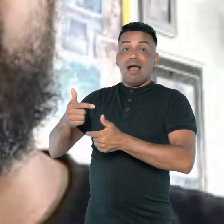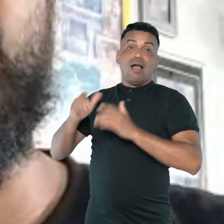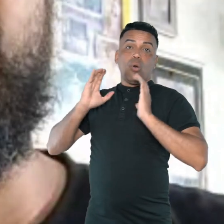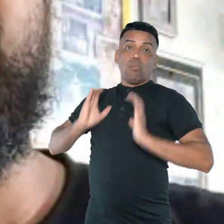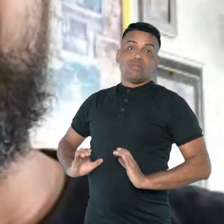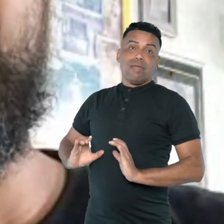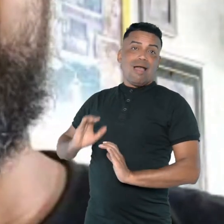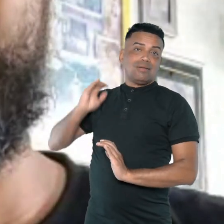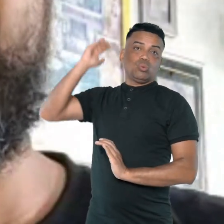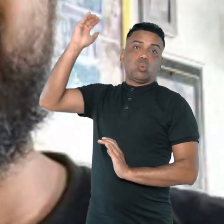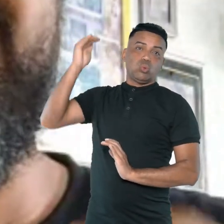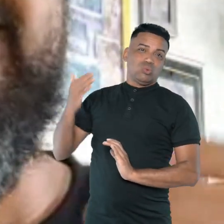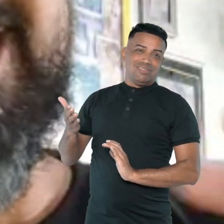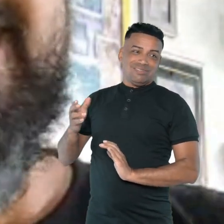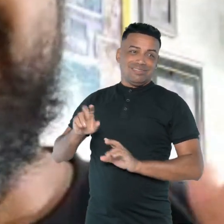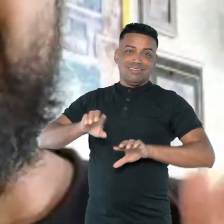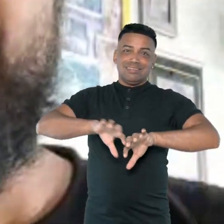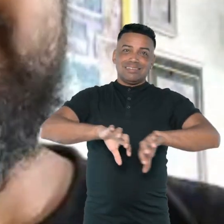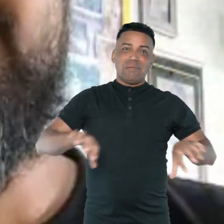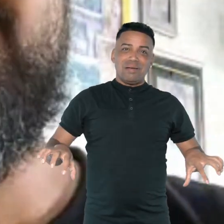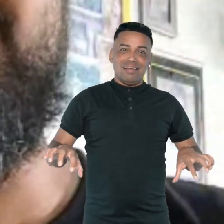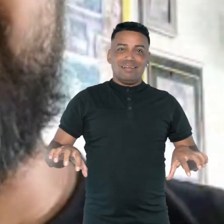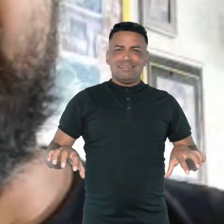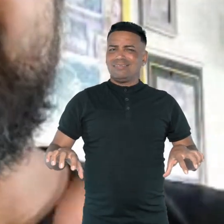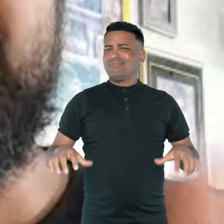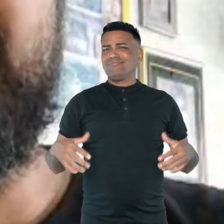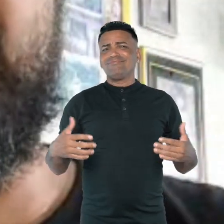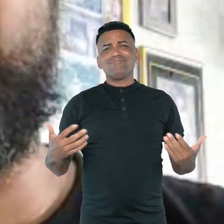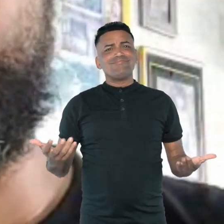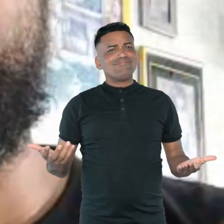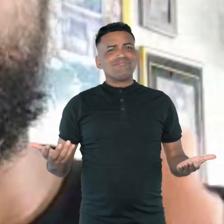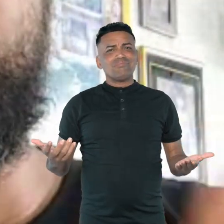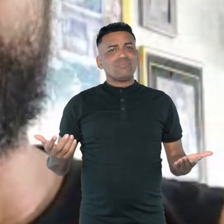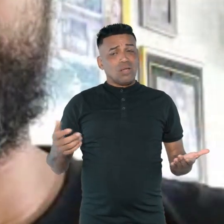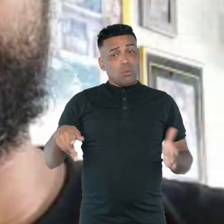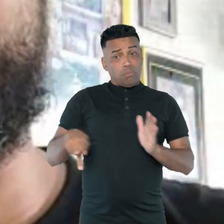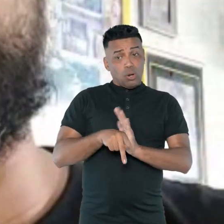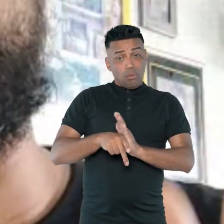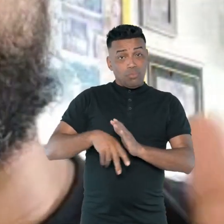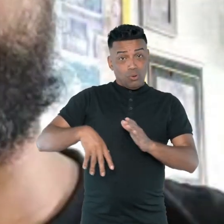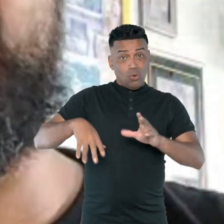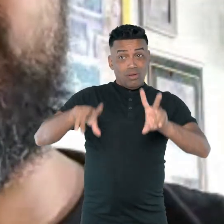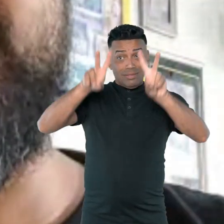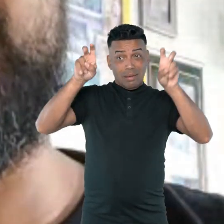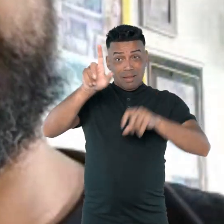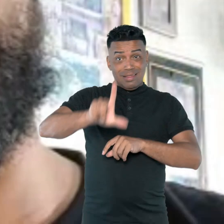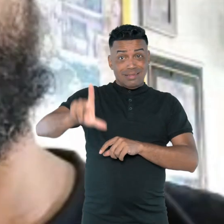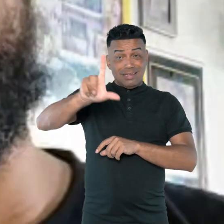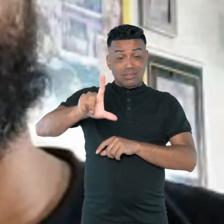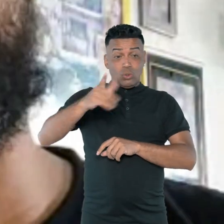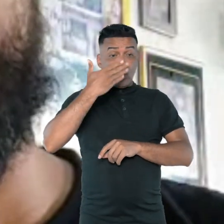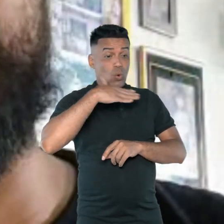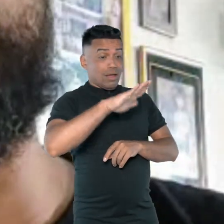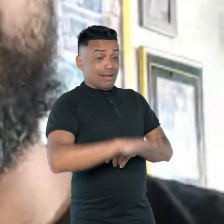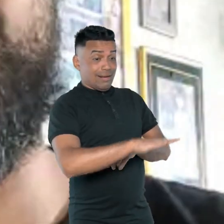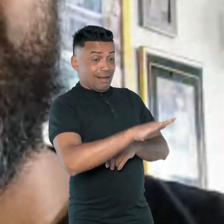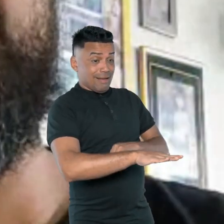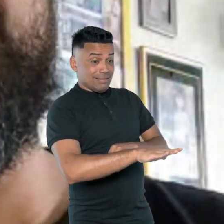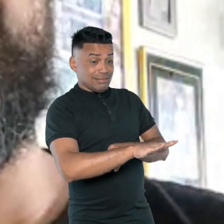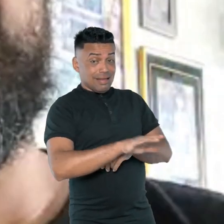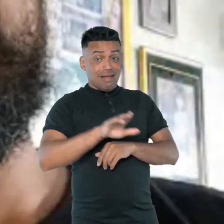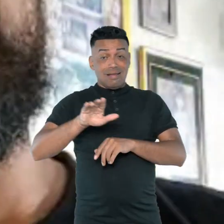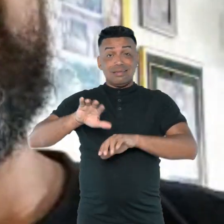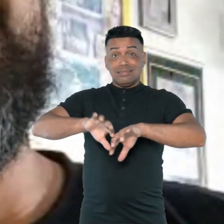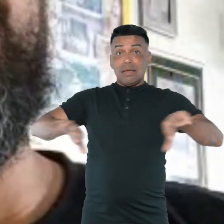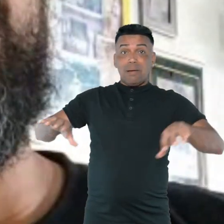do adulto, né? E não existe. Essa literatura não pode ser dita que é para criança e aquela para adulto,